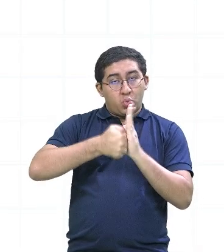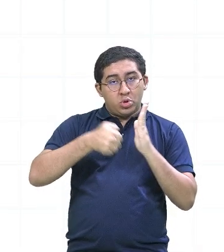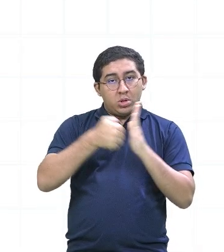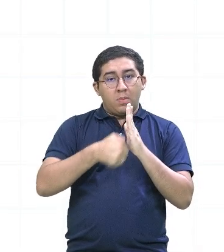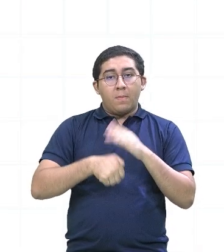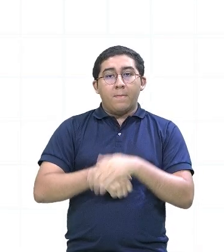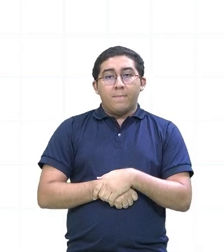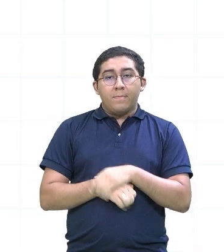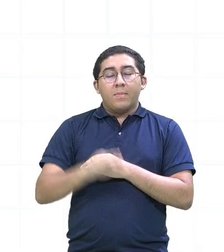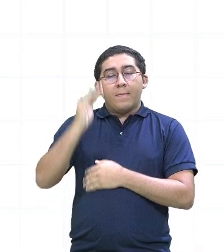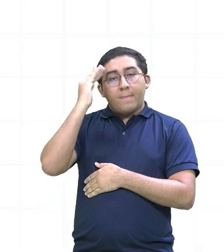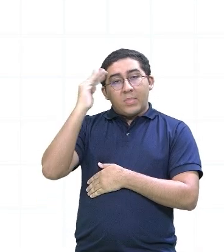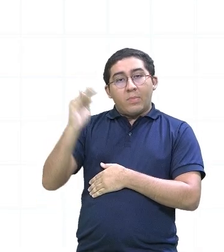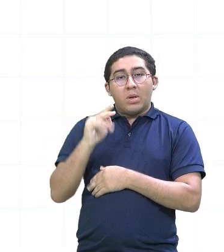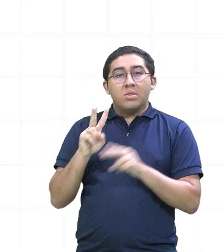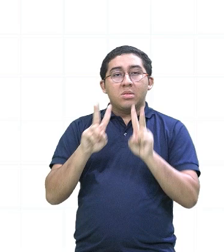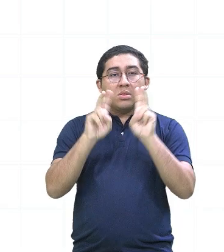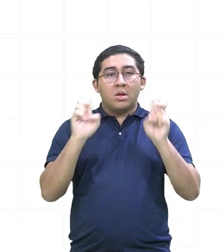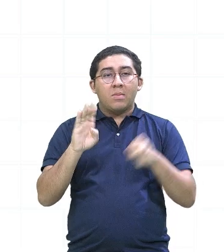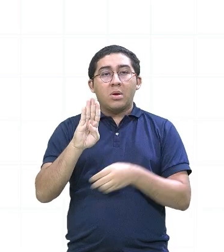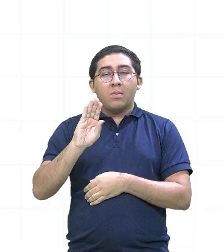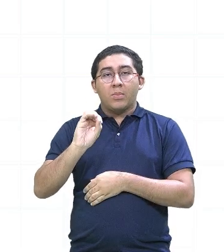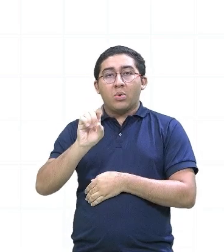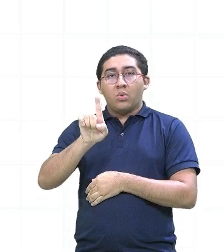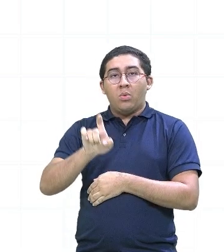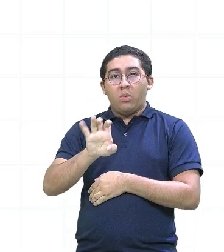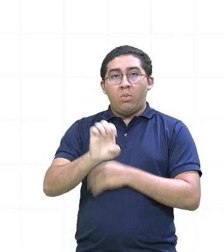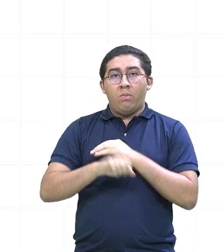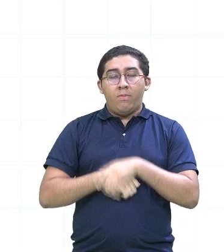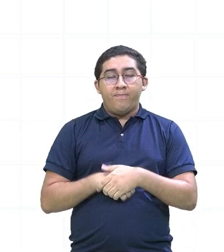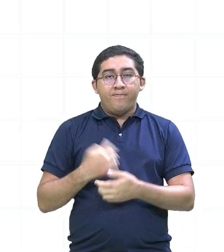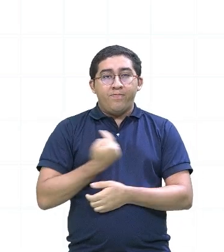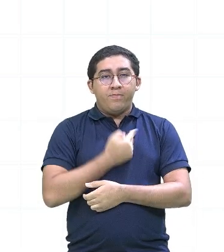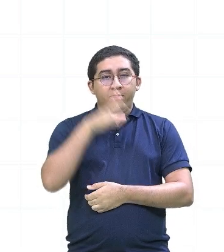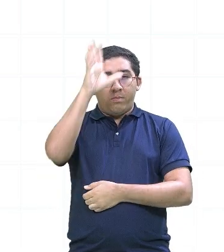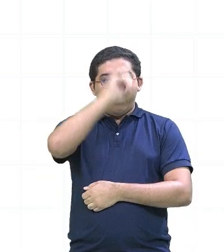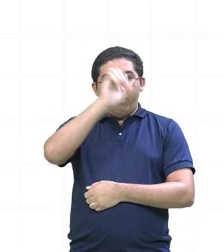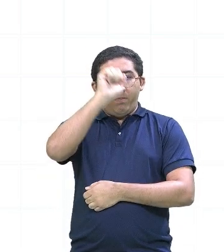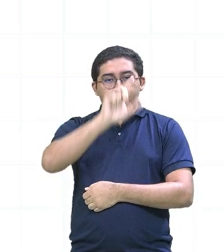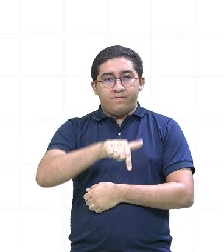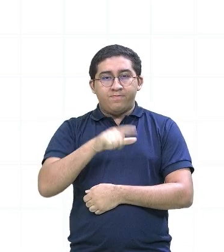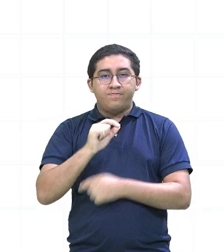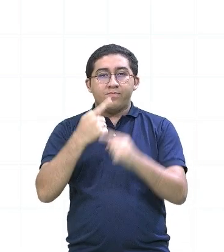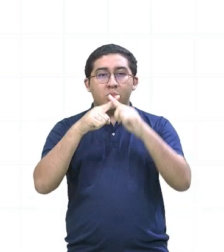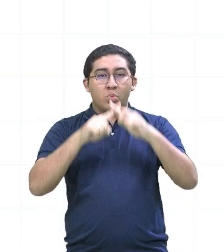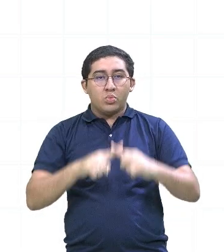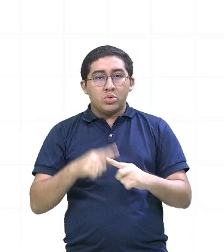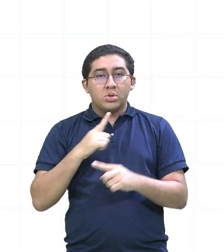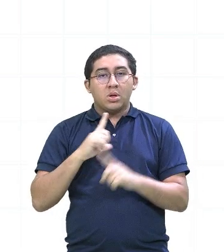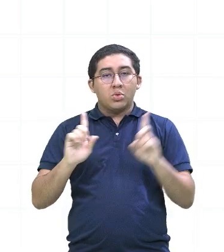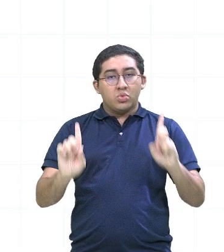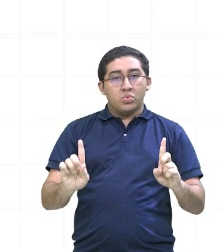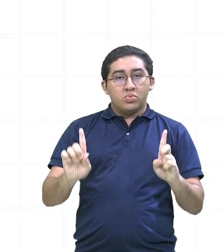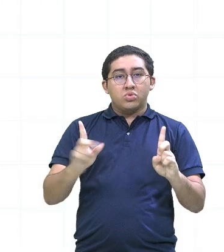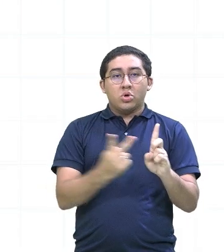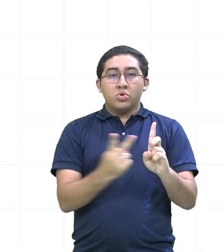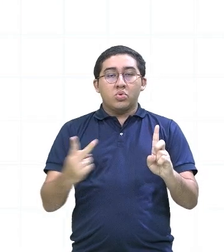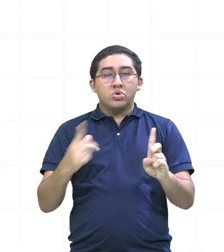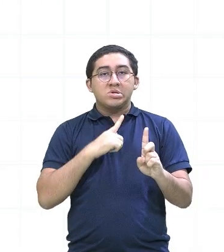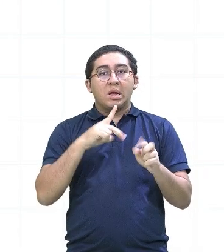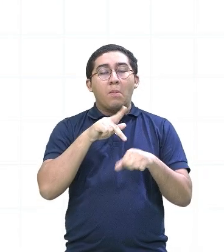principalmente sobre o boxe. Então, nós aprendemos que o boxe é uma disputa entre dois boxeadores pareados por